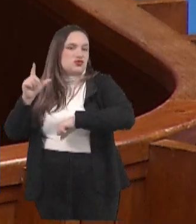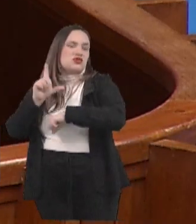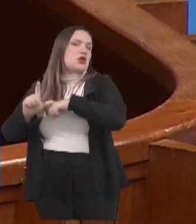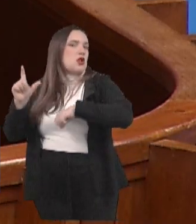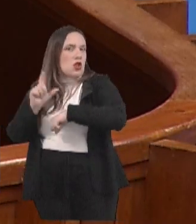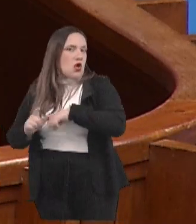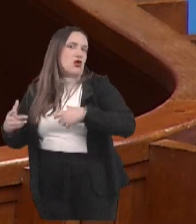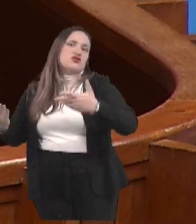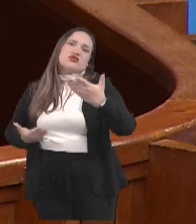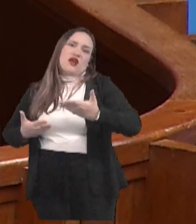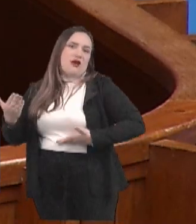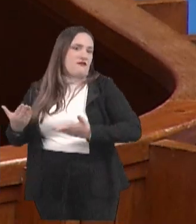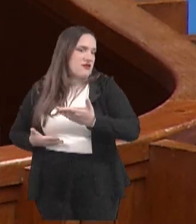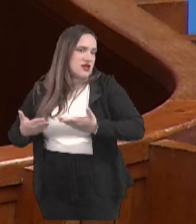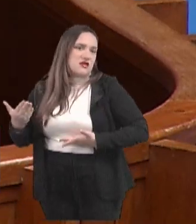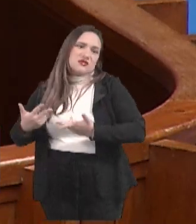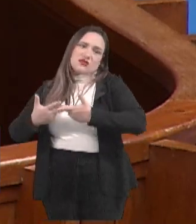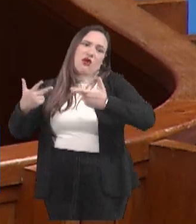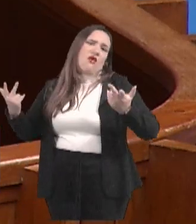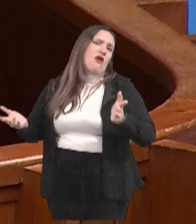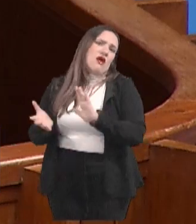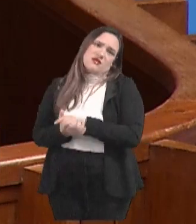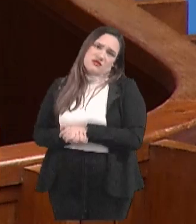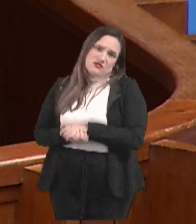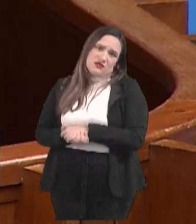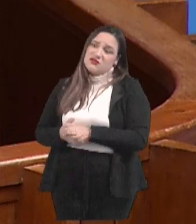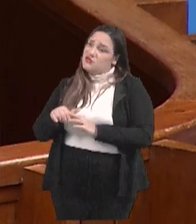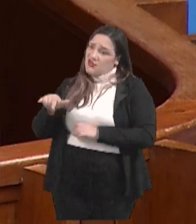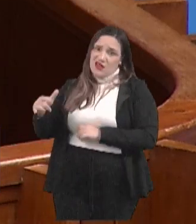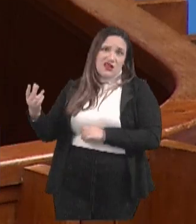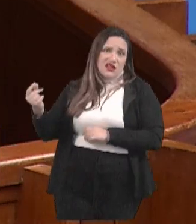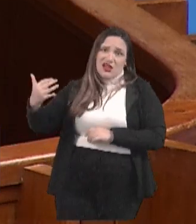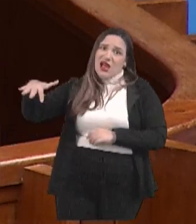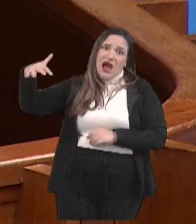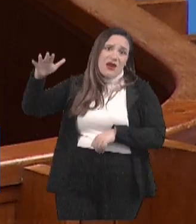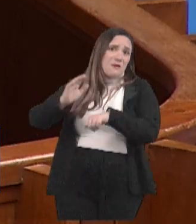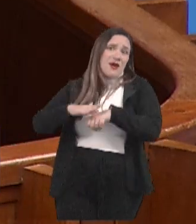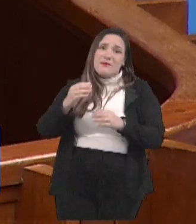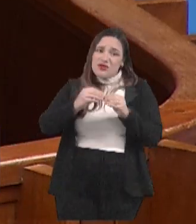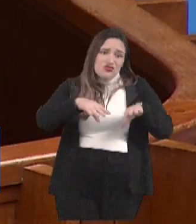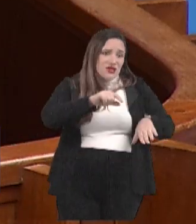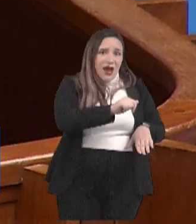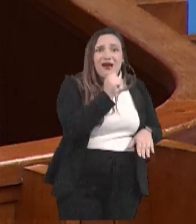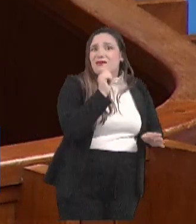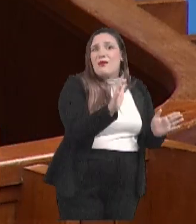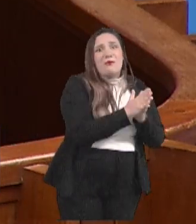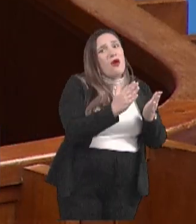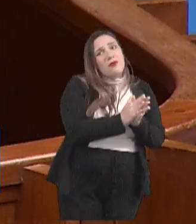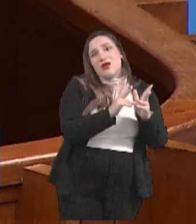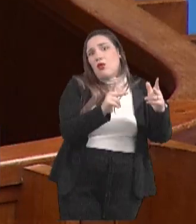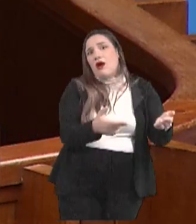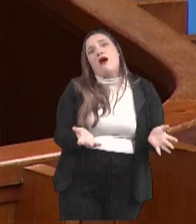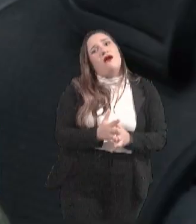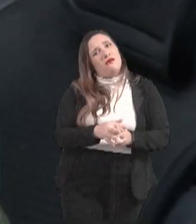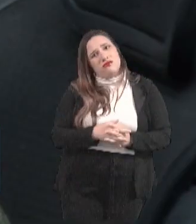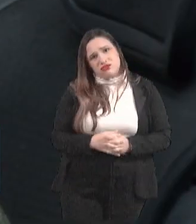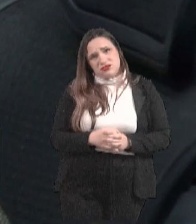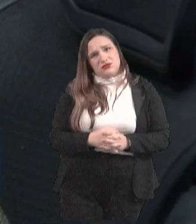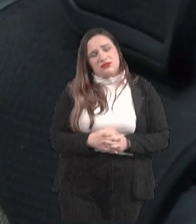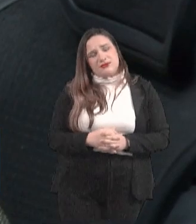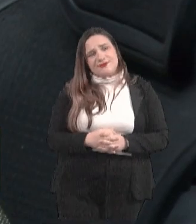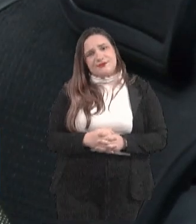do serviço, vem de todos os lados, desde que exista uma coisa para construir o